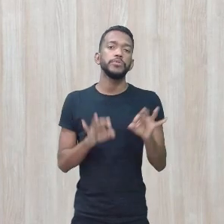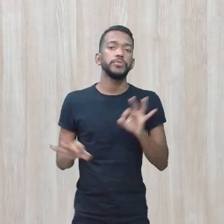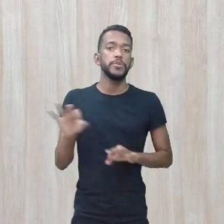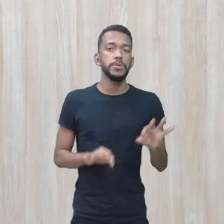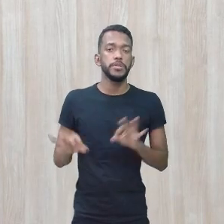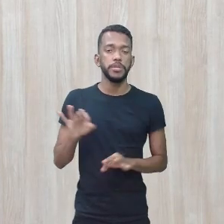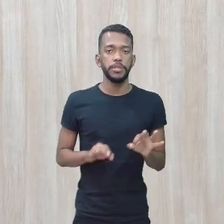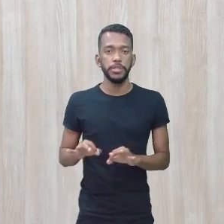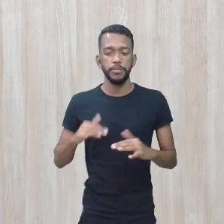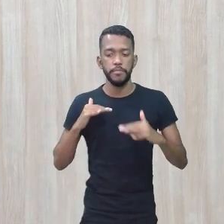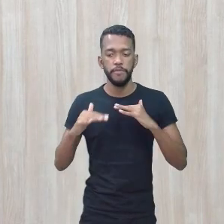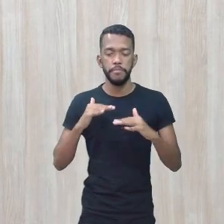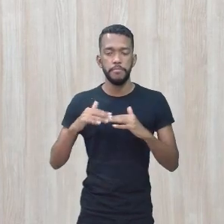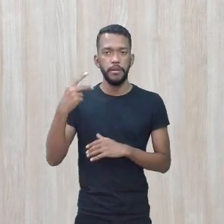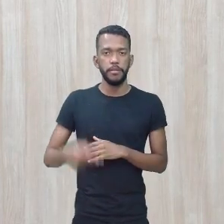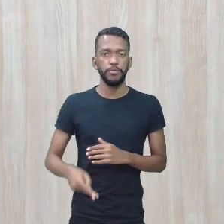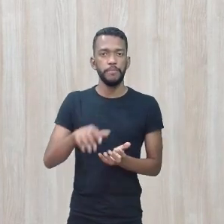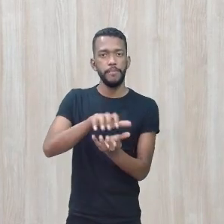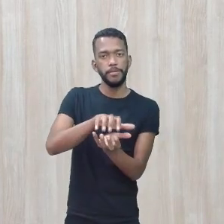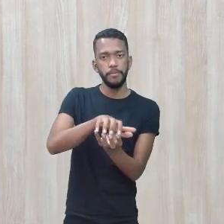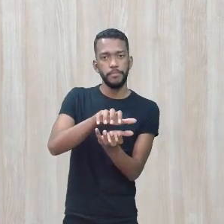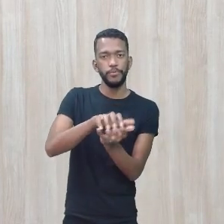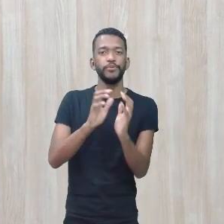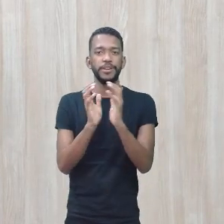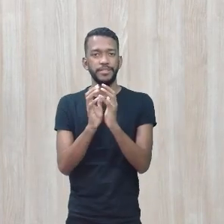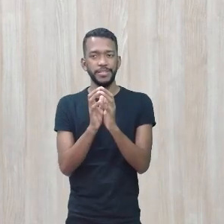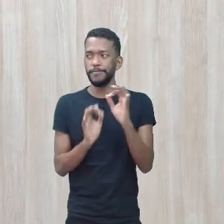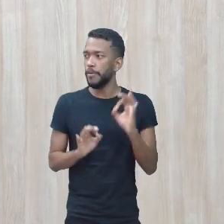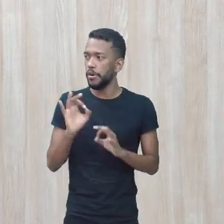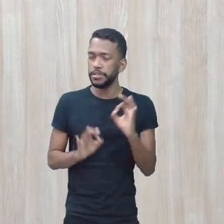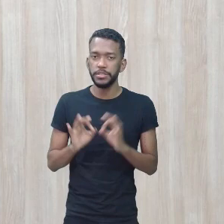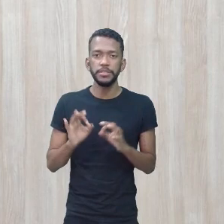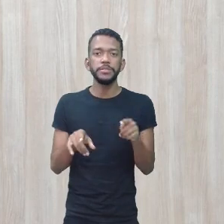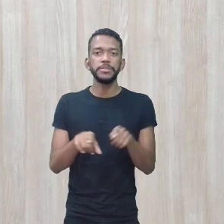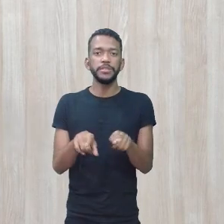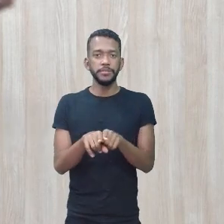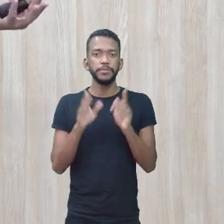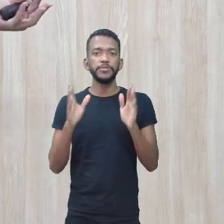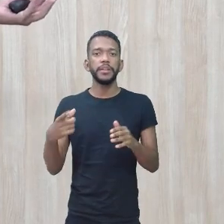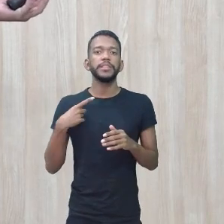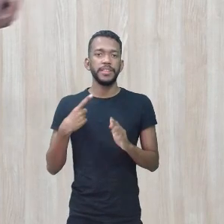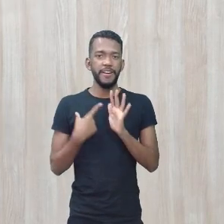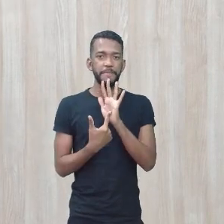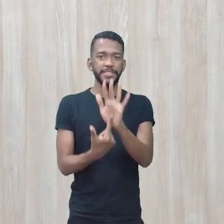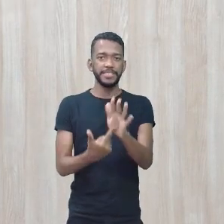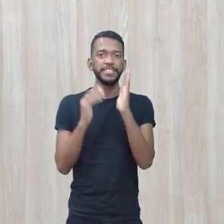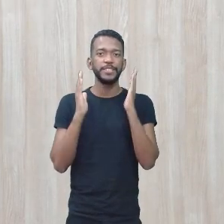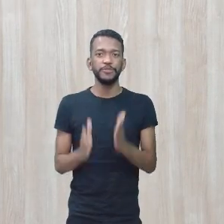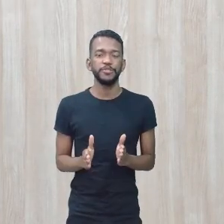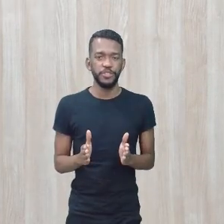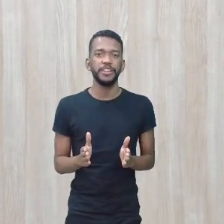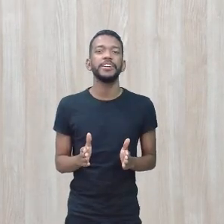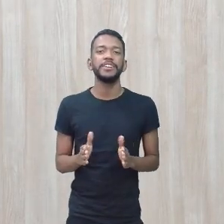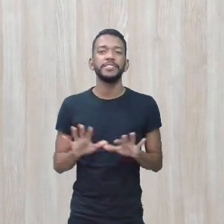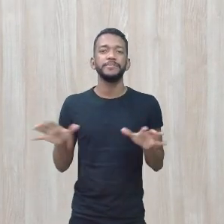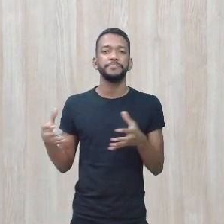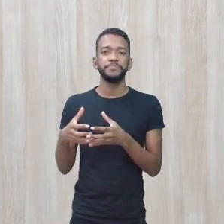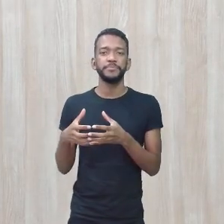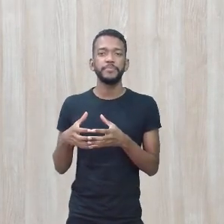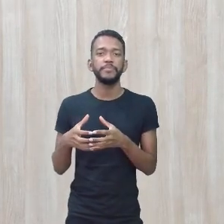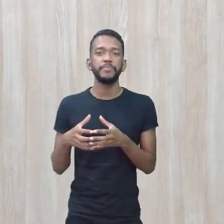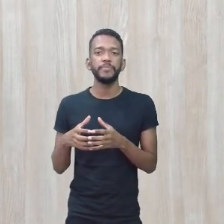esse movimento aqui em Pernambuco, em Recife, e aí ainda a gente até teve uma apresentação aqui, né, da